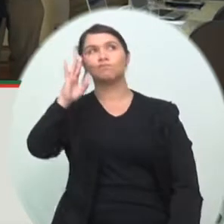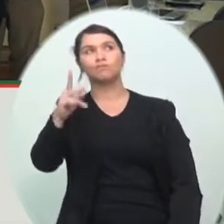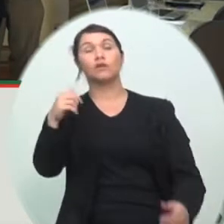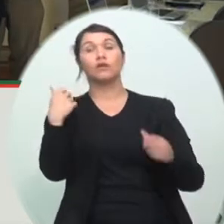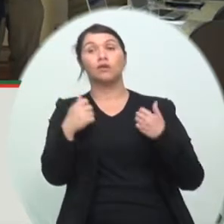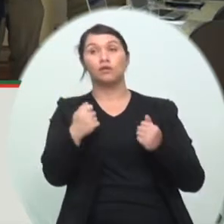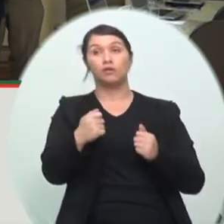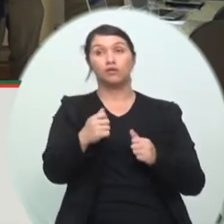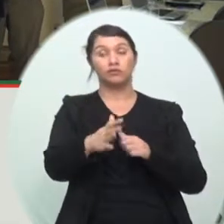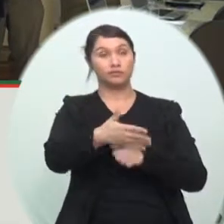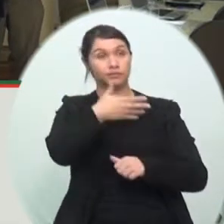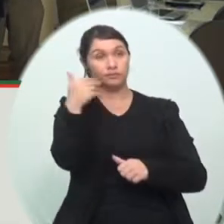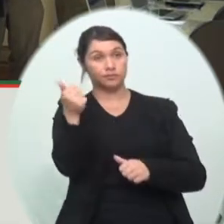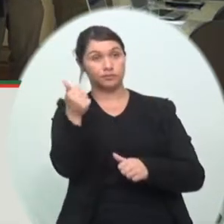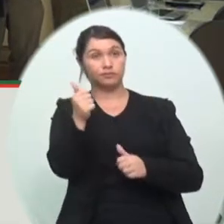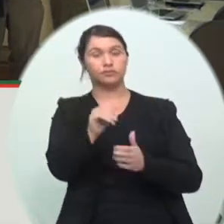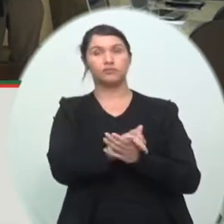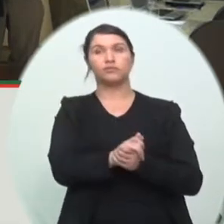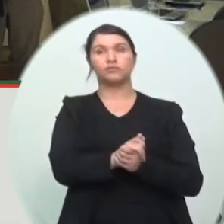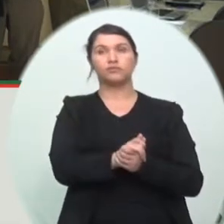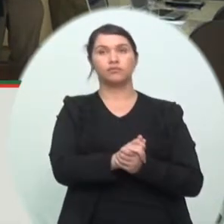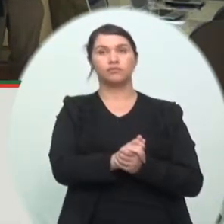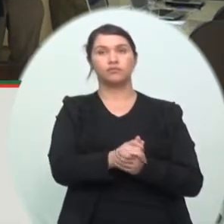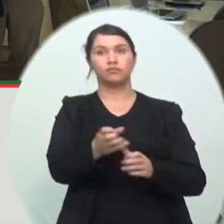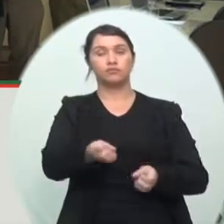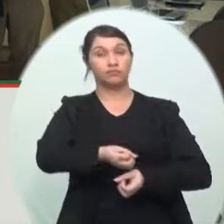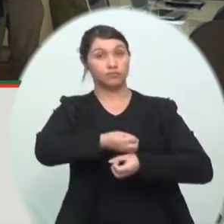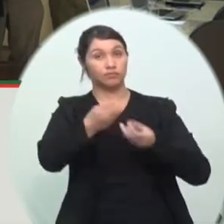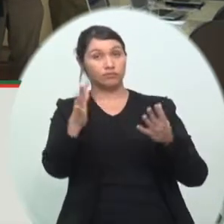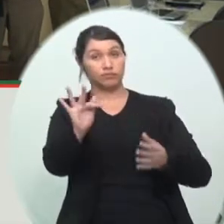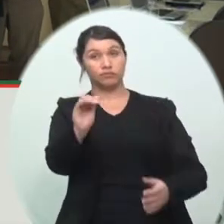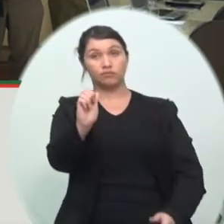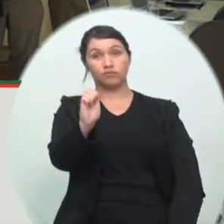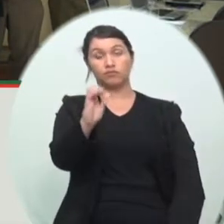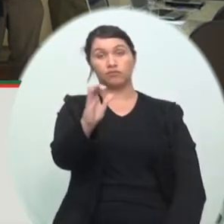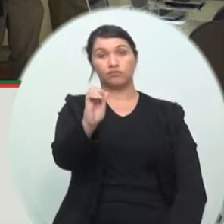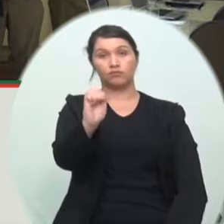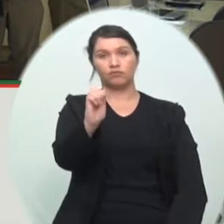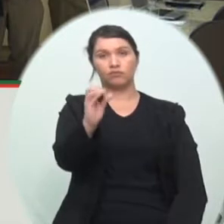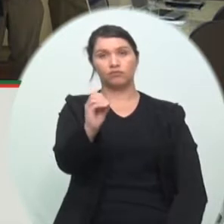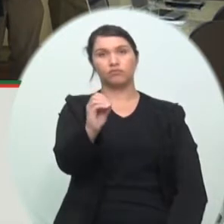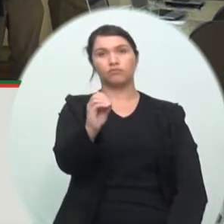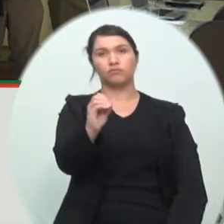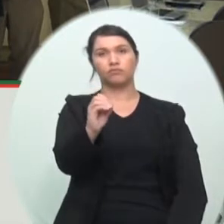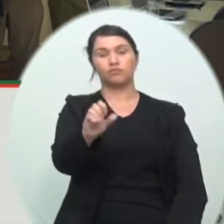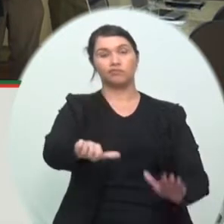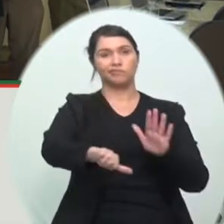acostumar. Eventos envolvendo facções criminosas serão constantes.